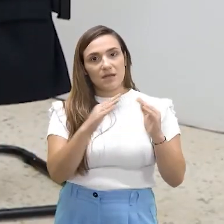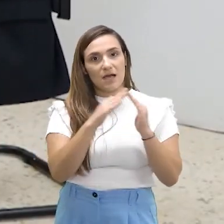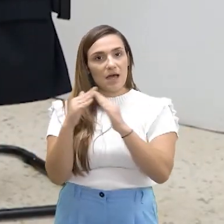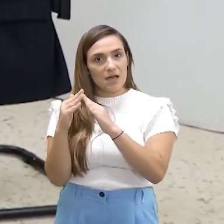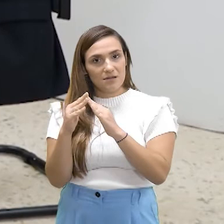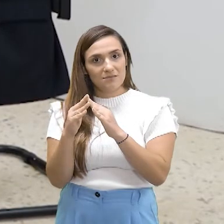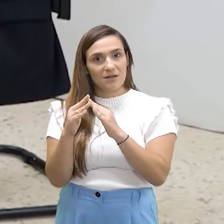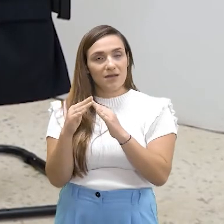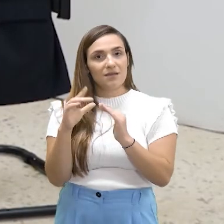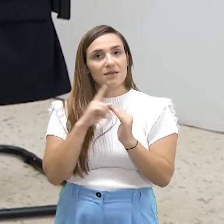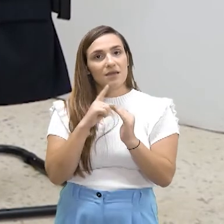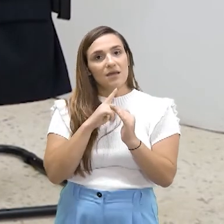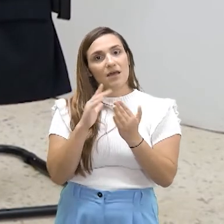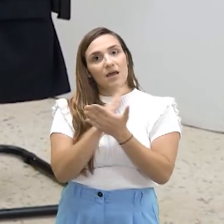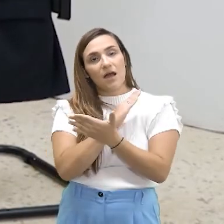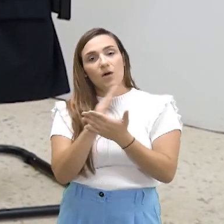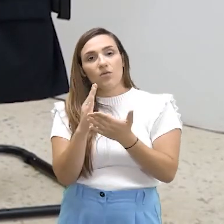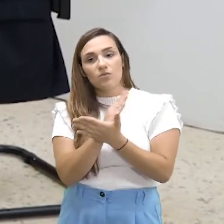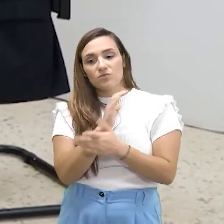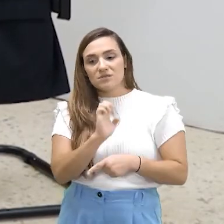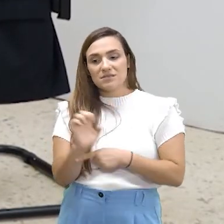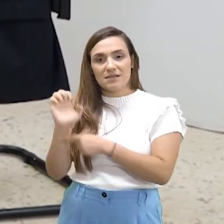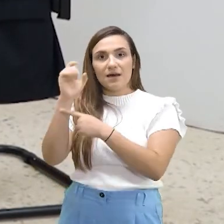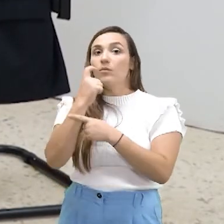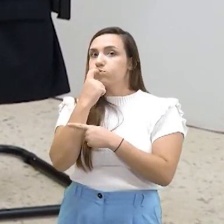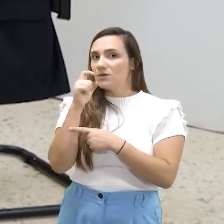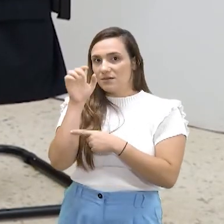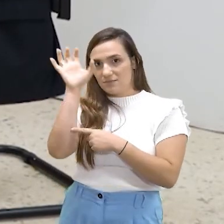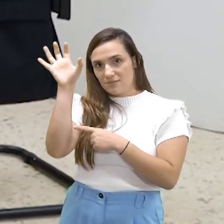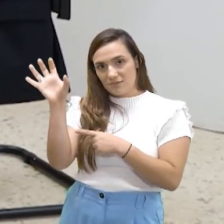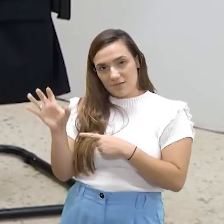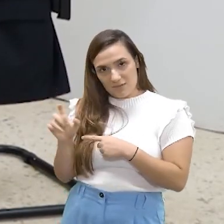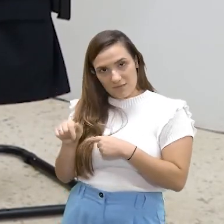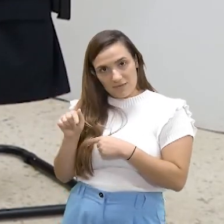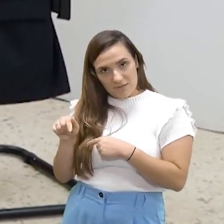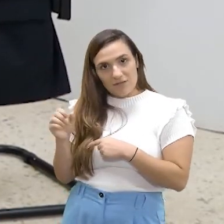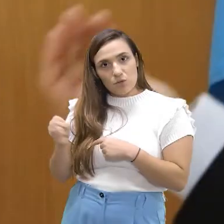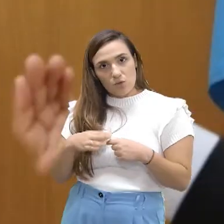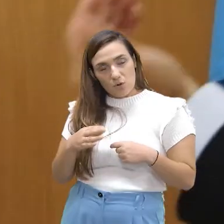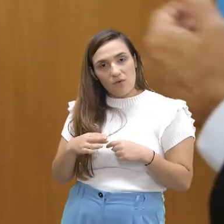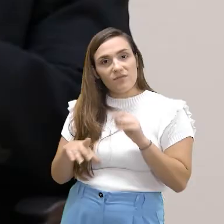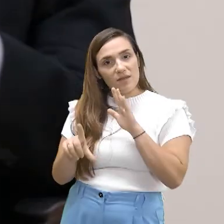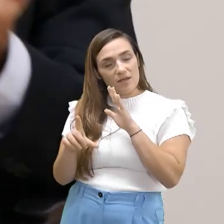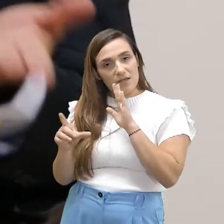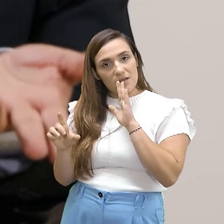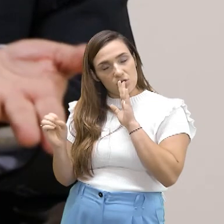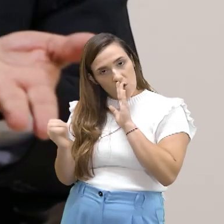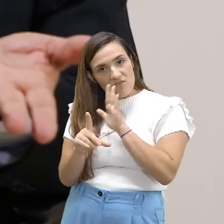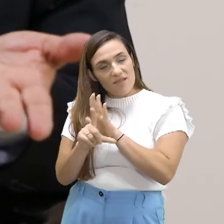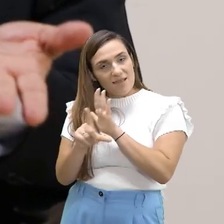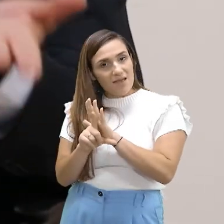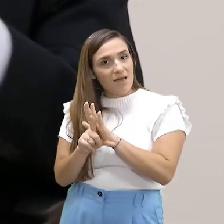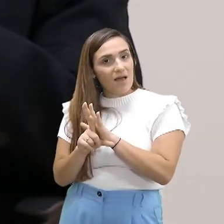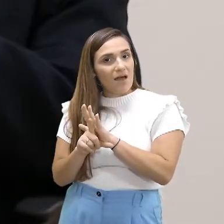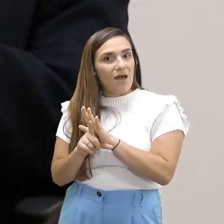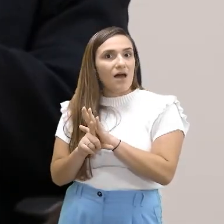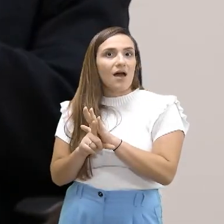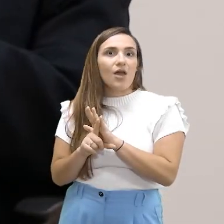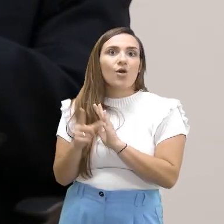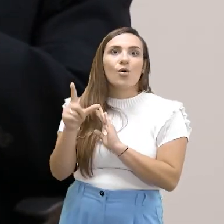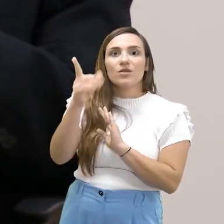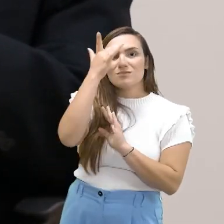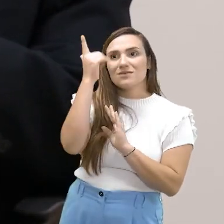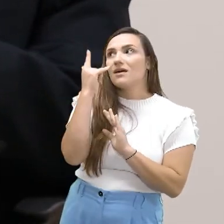aqui do nosso entorno começaram a divulgar valores bem inferiores, porque a lei deles assim contempla,